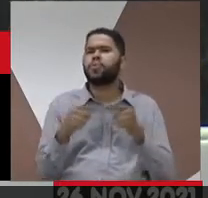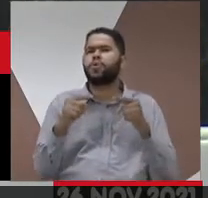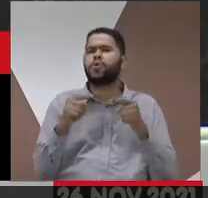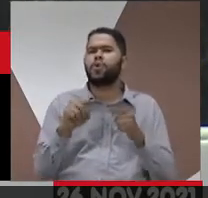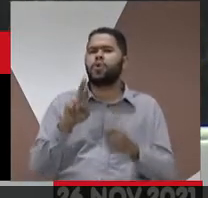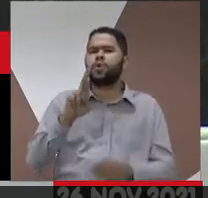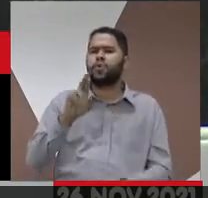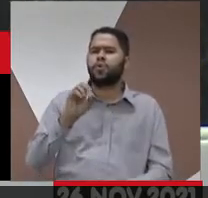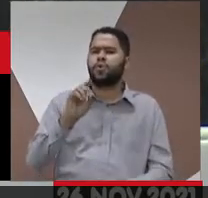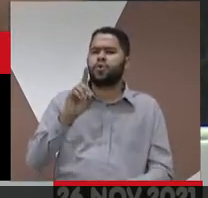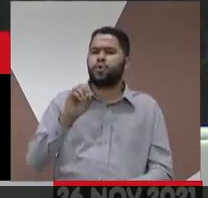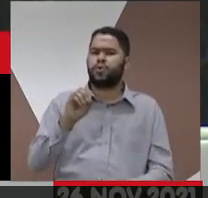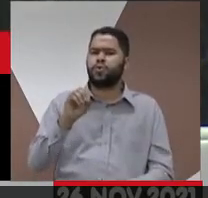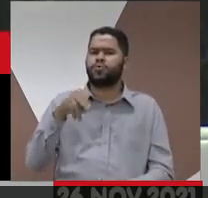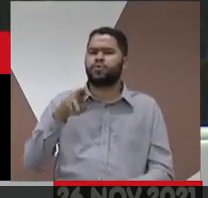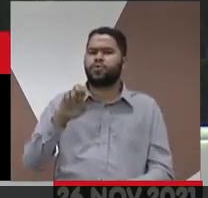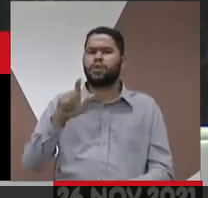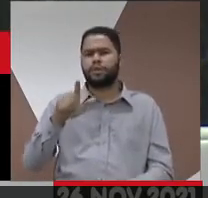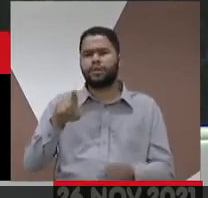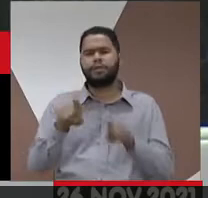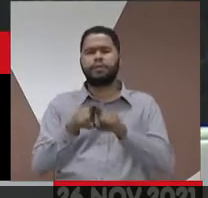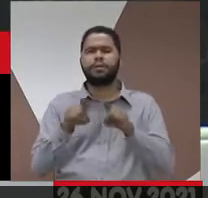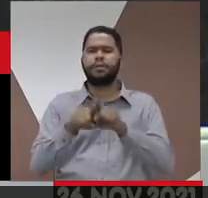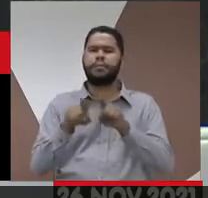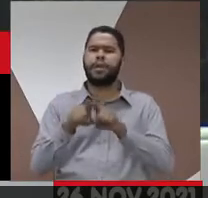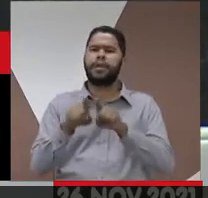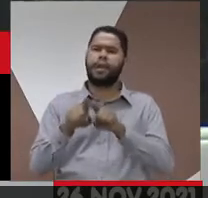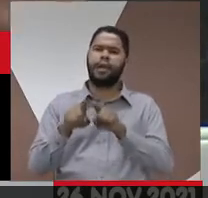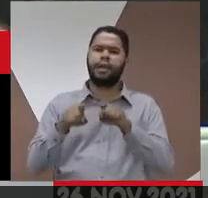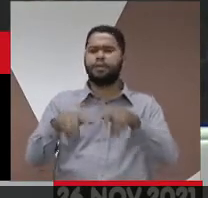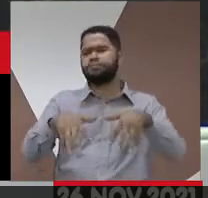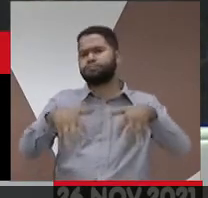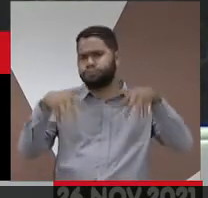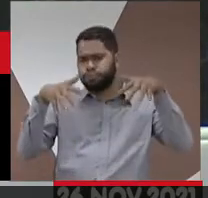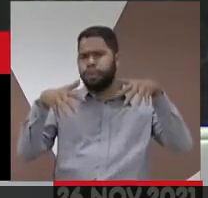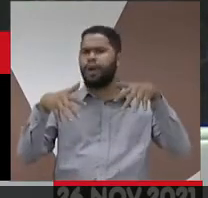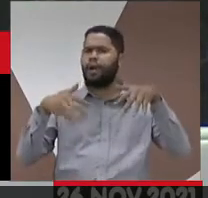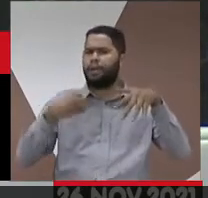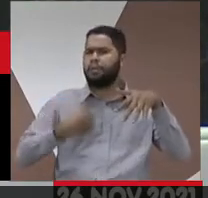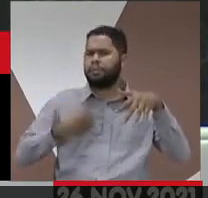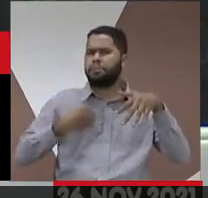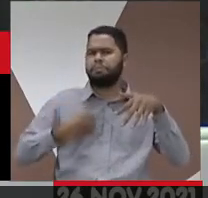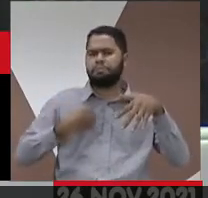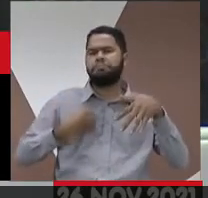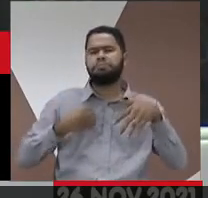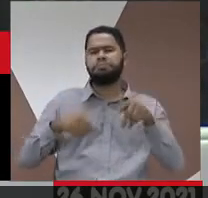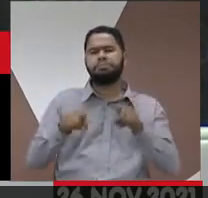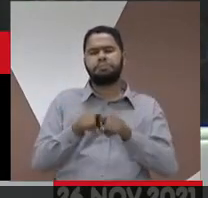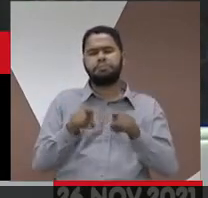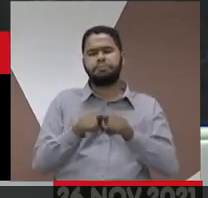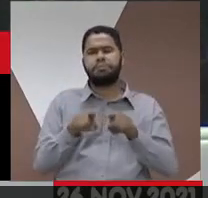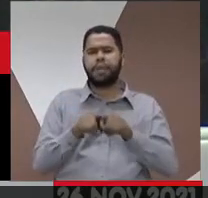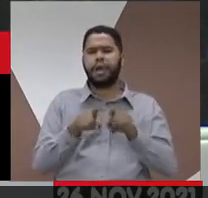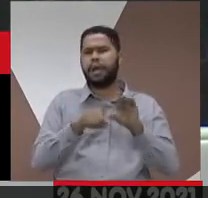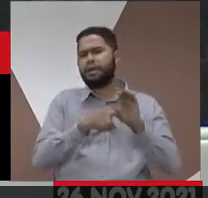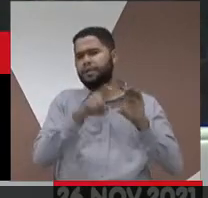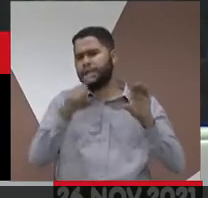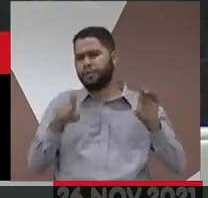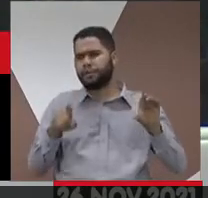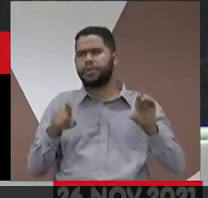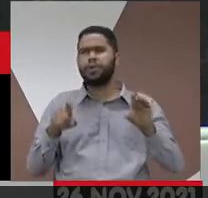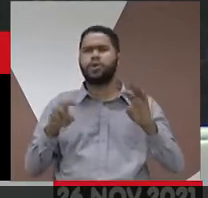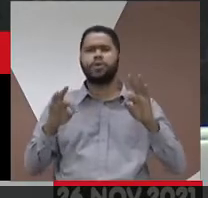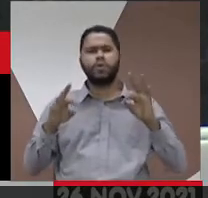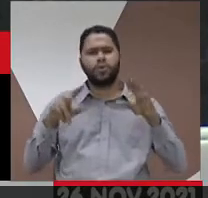Rodoanel, até foi pelas audiências públicas já realizadas de uma forma independente, de uma forma com